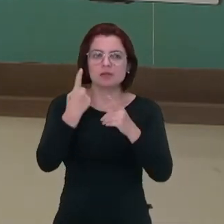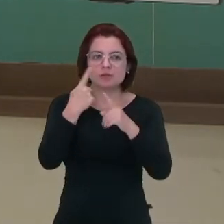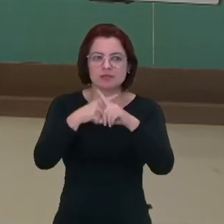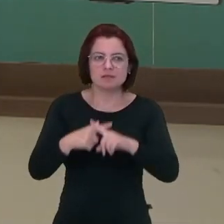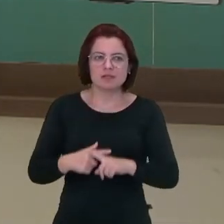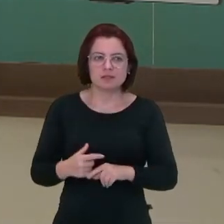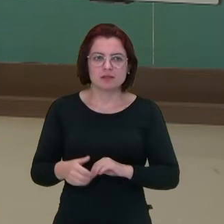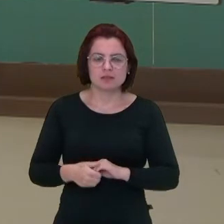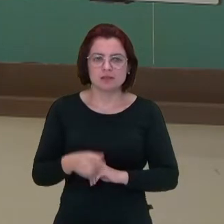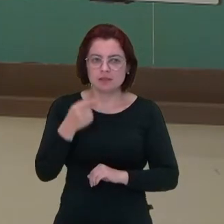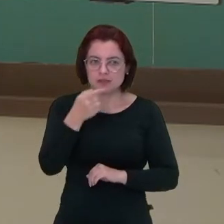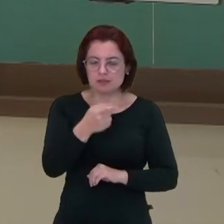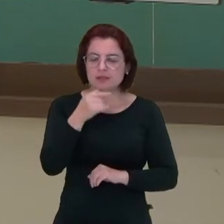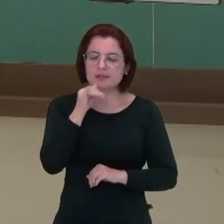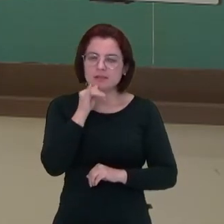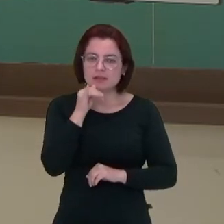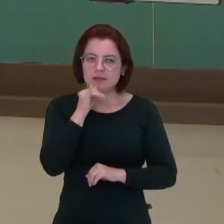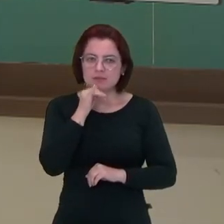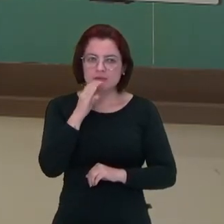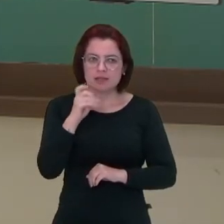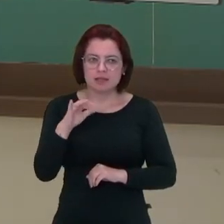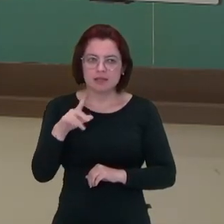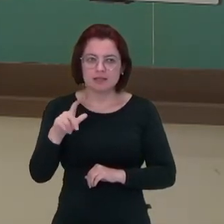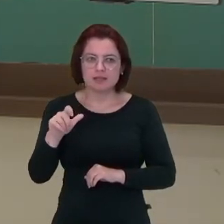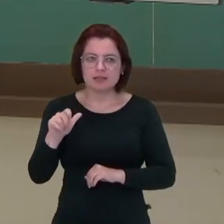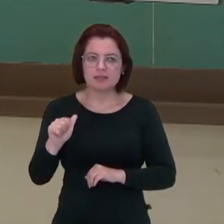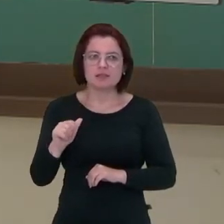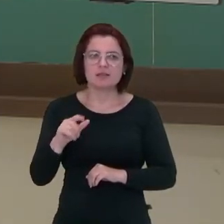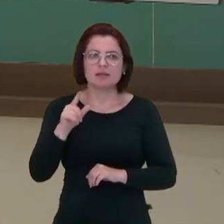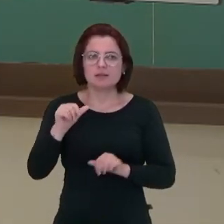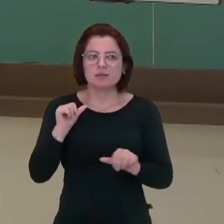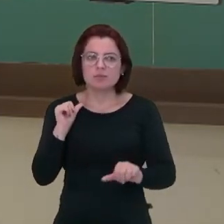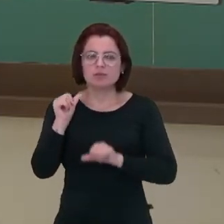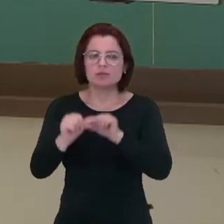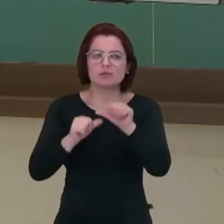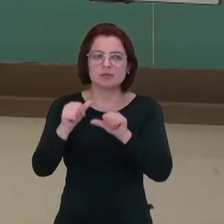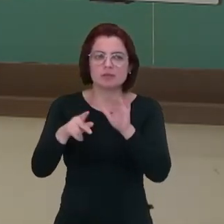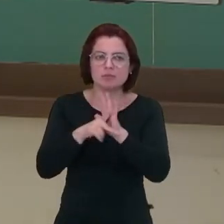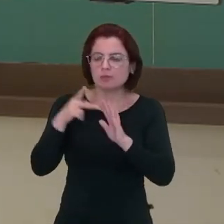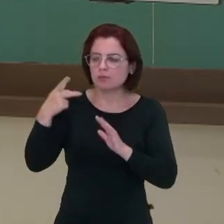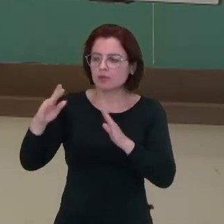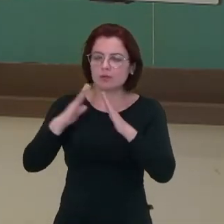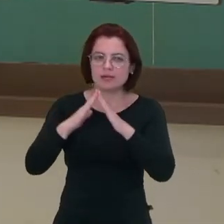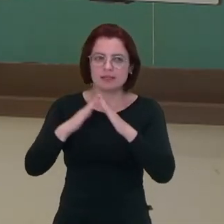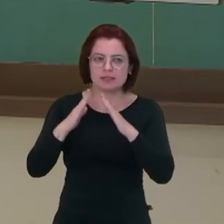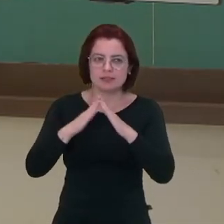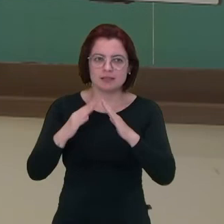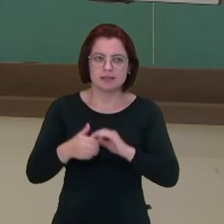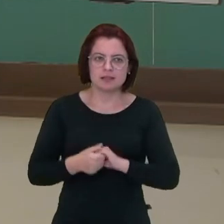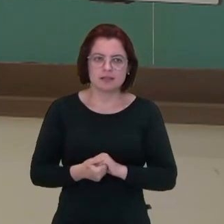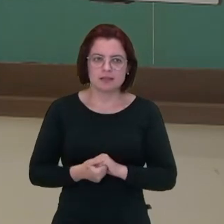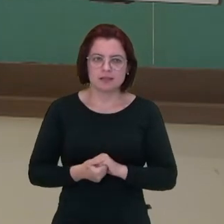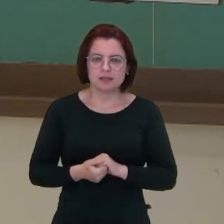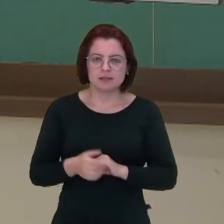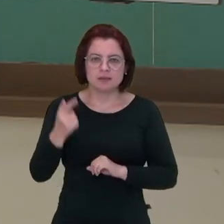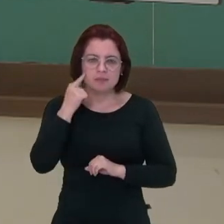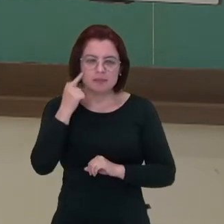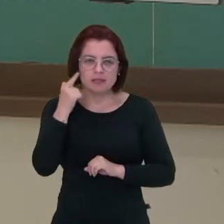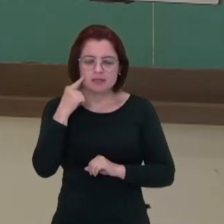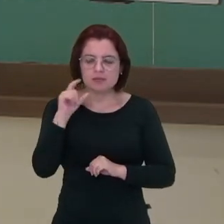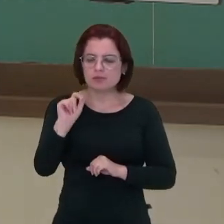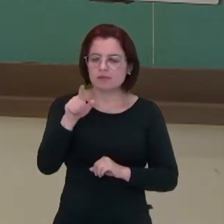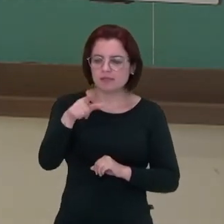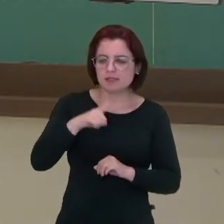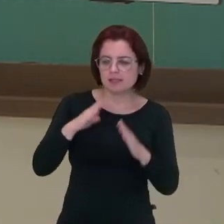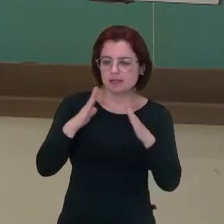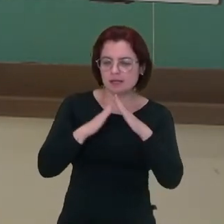vocês. Esse exemplo da Carla, que tal vocês transformarem por exemplo da casa de vocês? Pensem lá no que